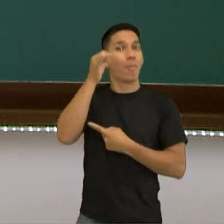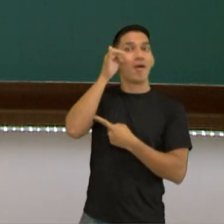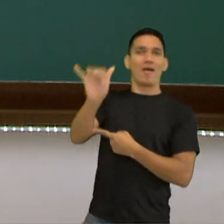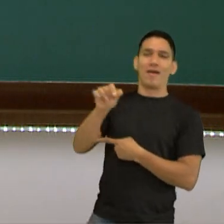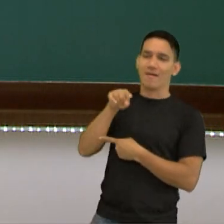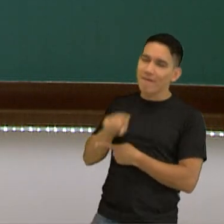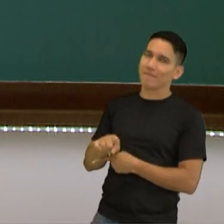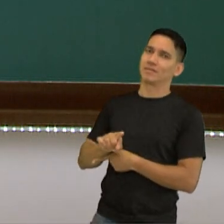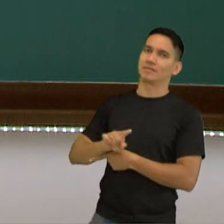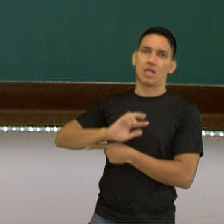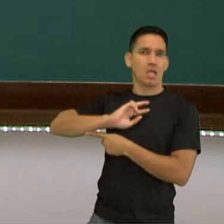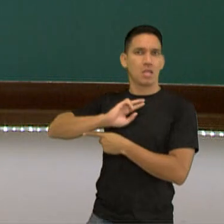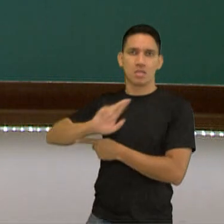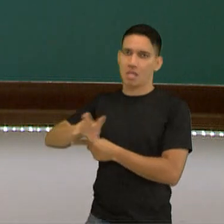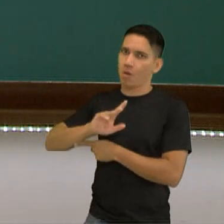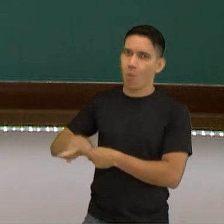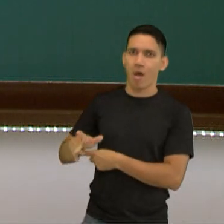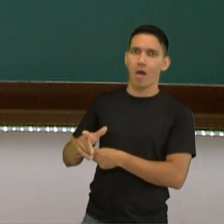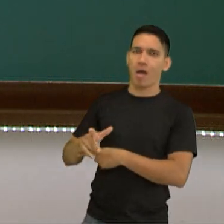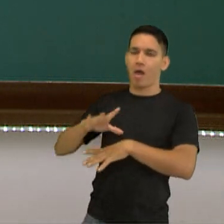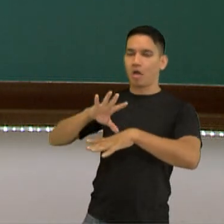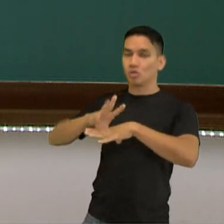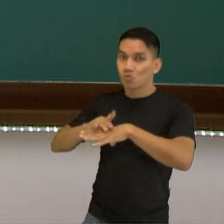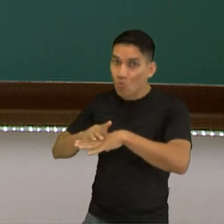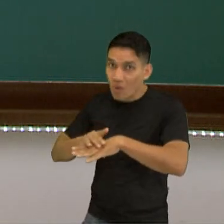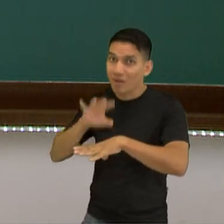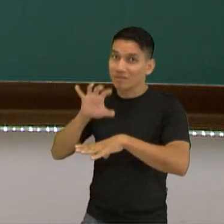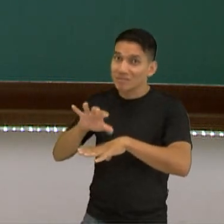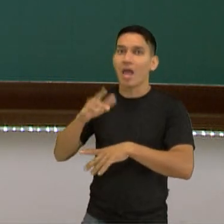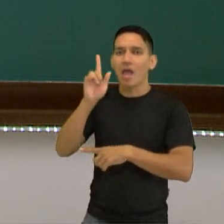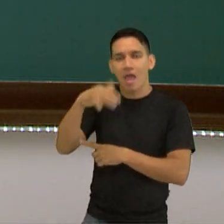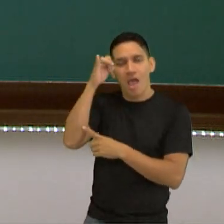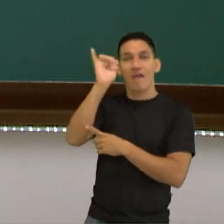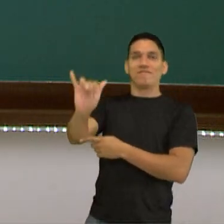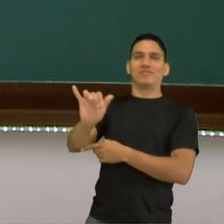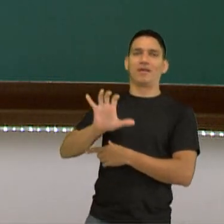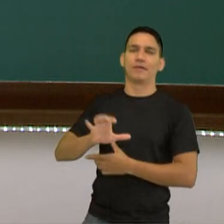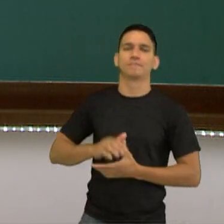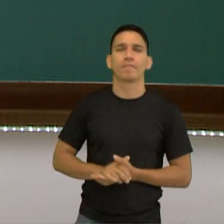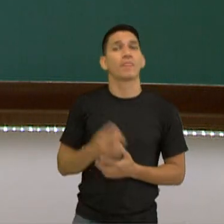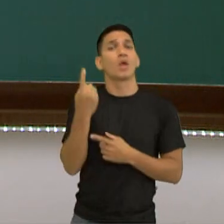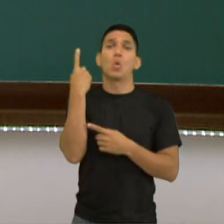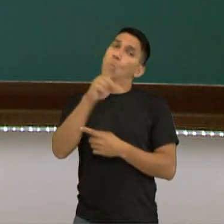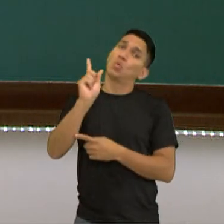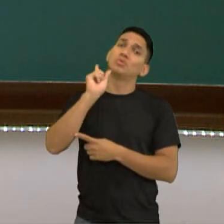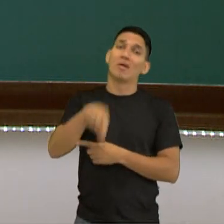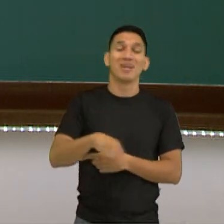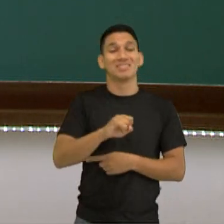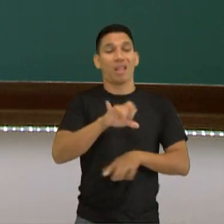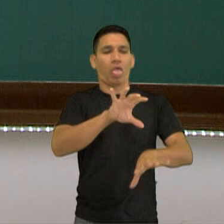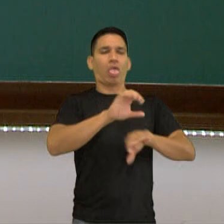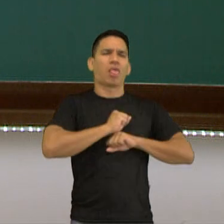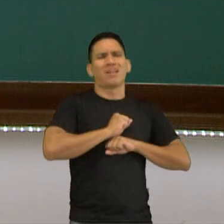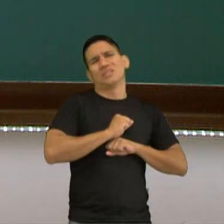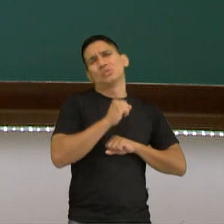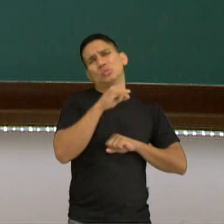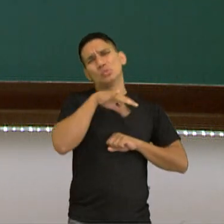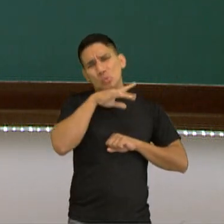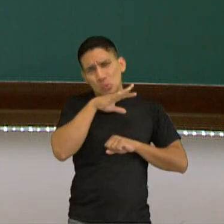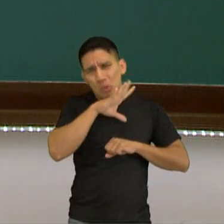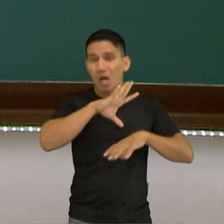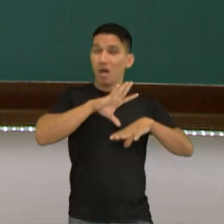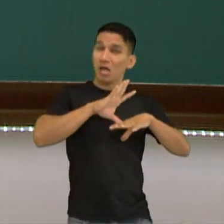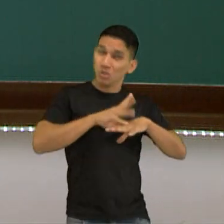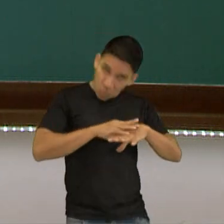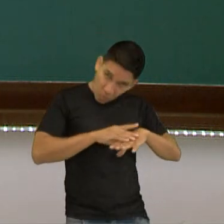evitar não ficar doente. E, por último, o tratamento. Infelizmente, a pessoa está doente, tem